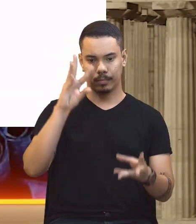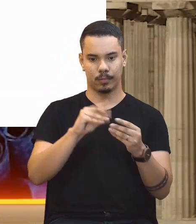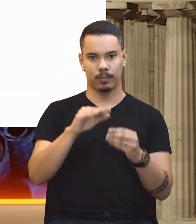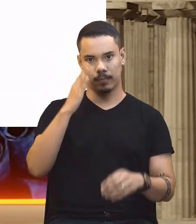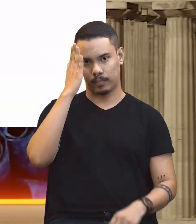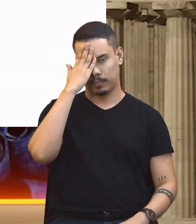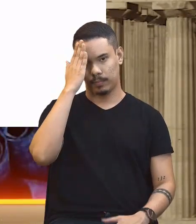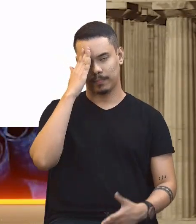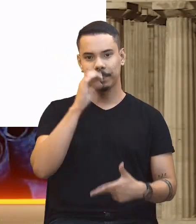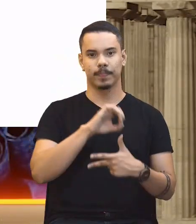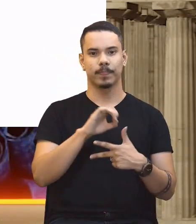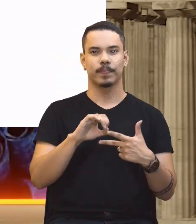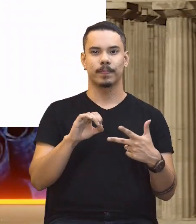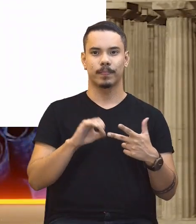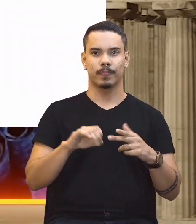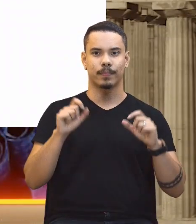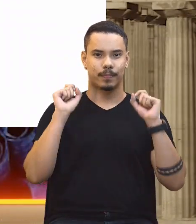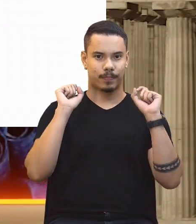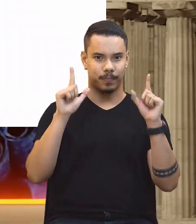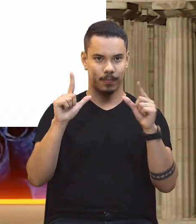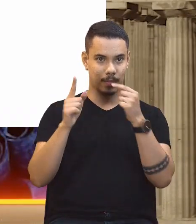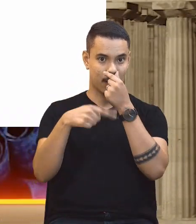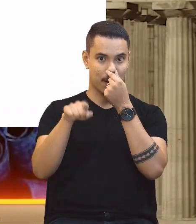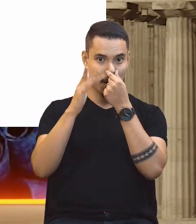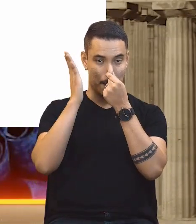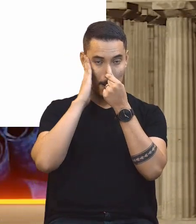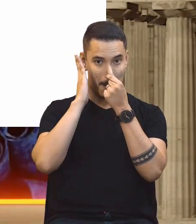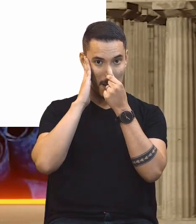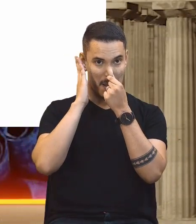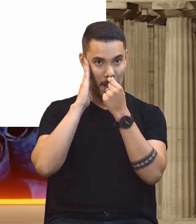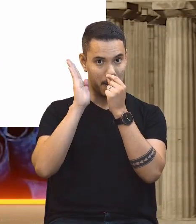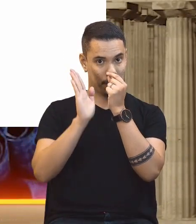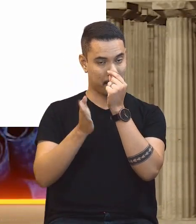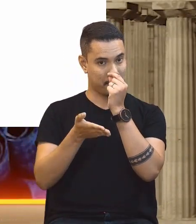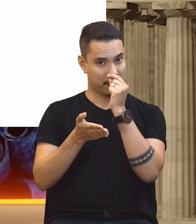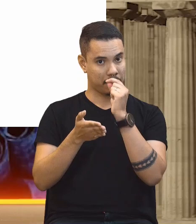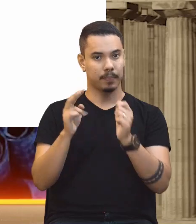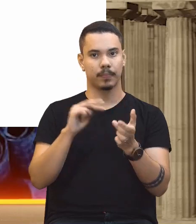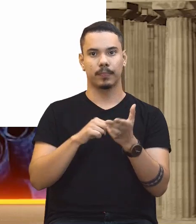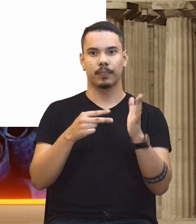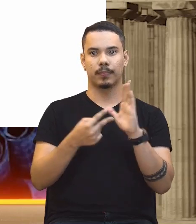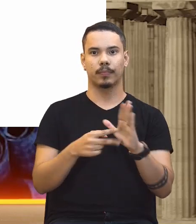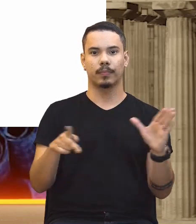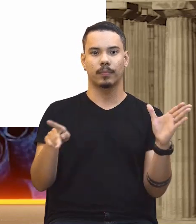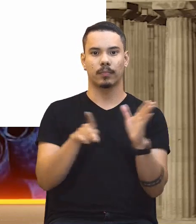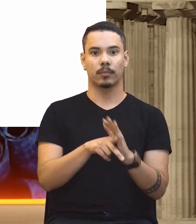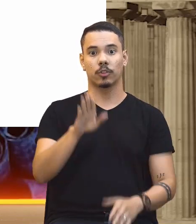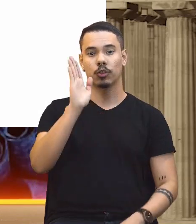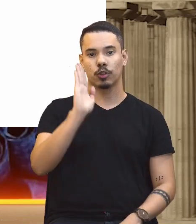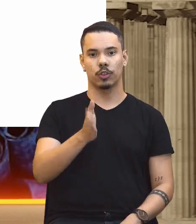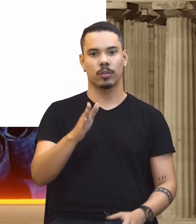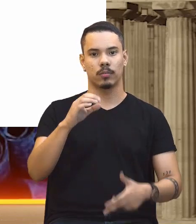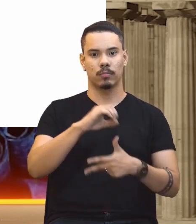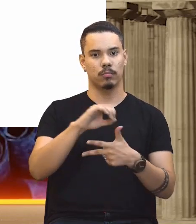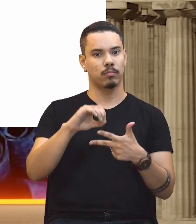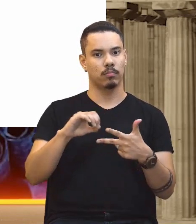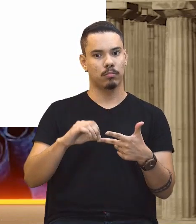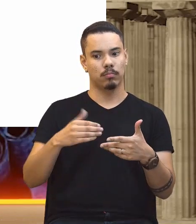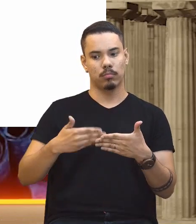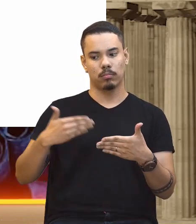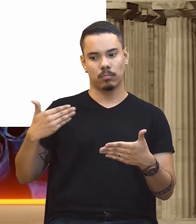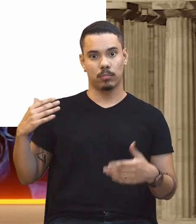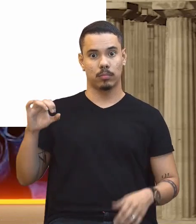aí, galera. Como vocês já estão cientes do que é o Se Liga no Enem, é uma questão que já caiu no Enem ou que